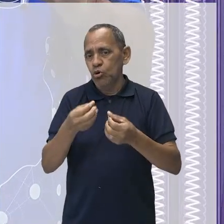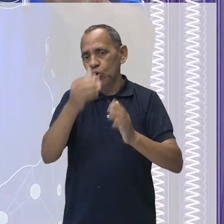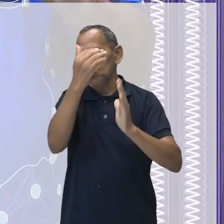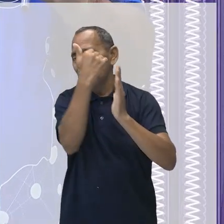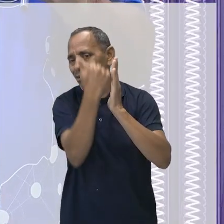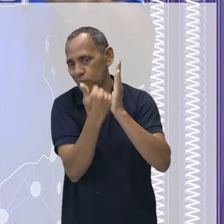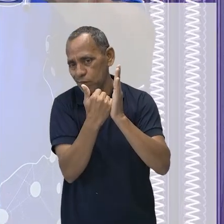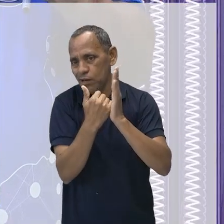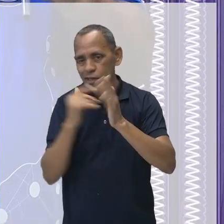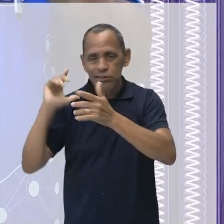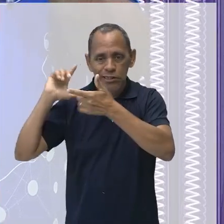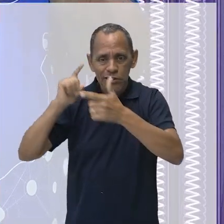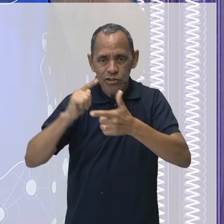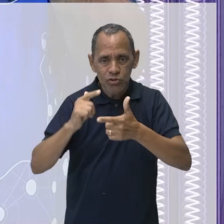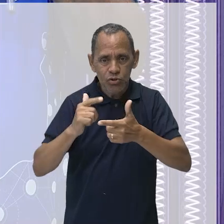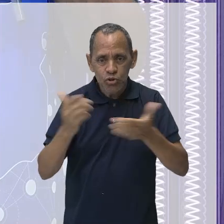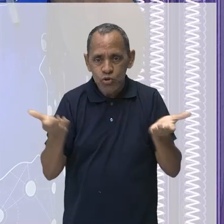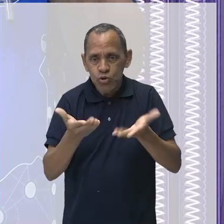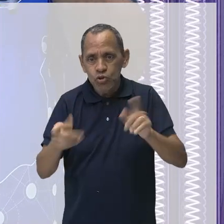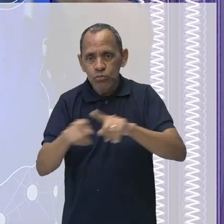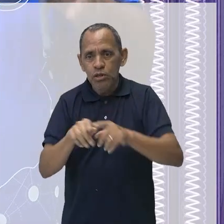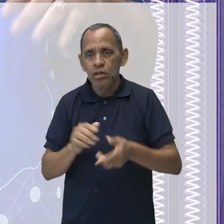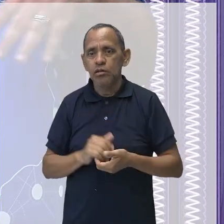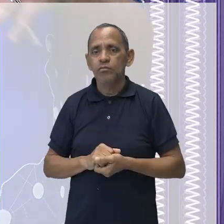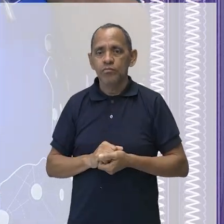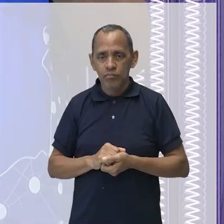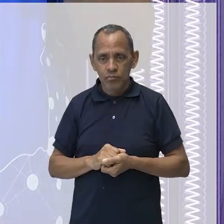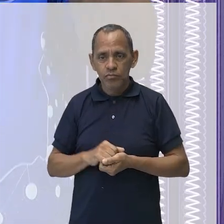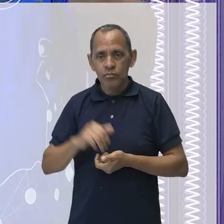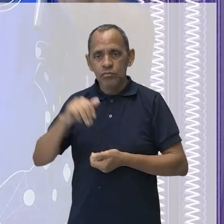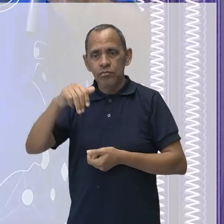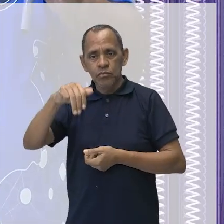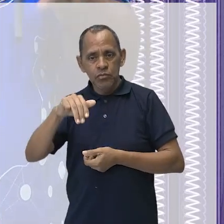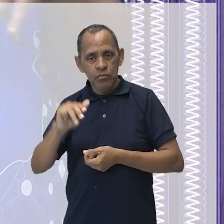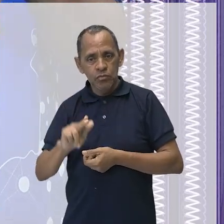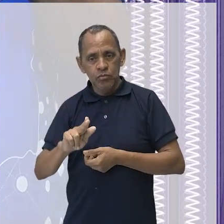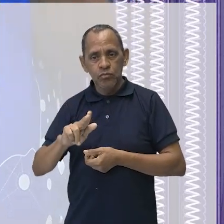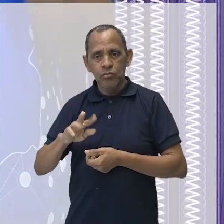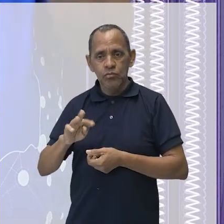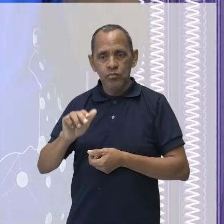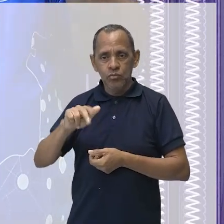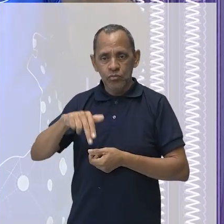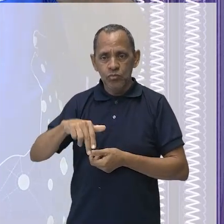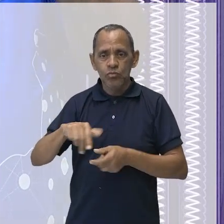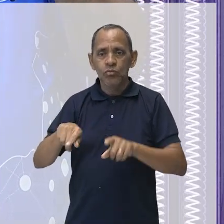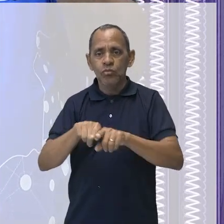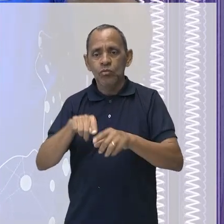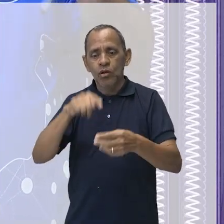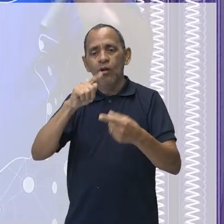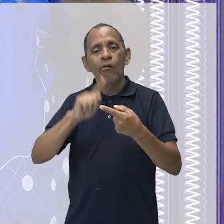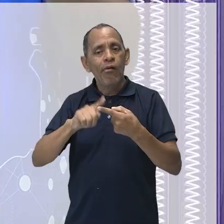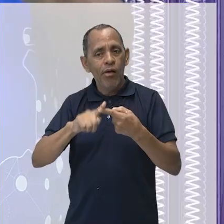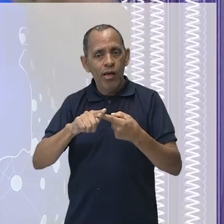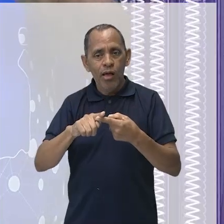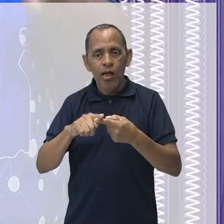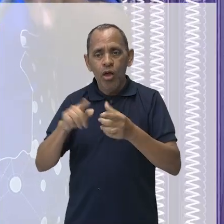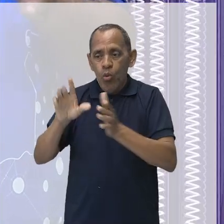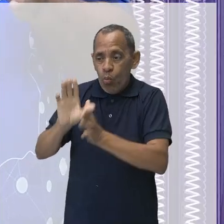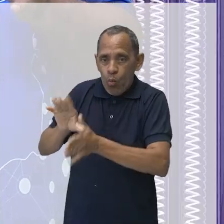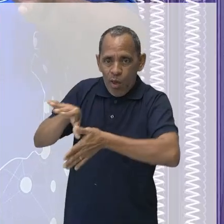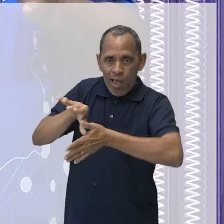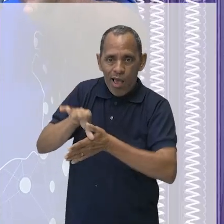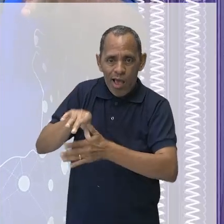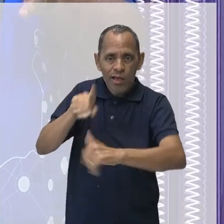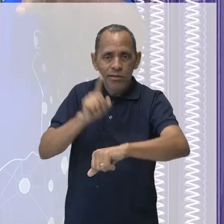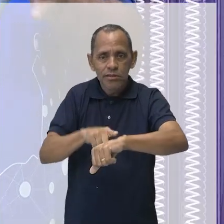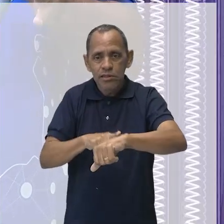de existência, como Mutu, que é o ser humano, Kintu, que é as coisas, o Hantu, que é o espaço e